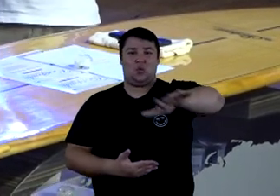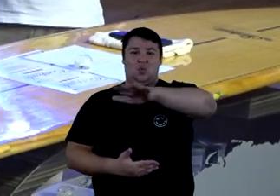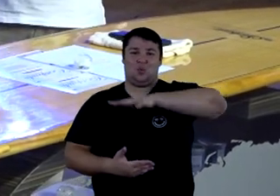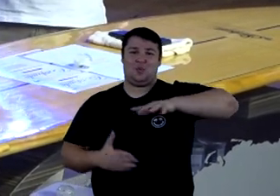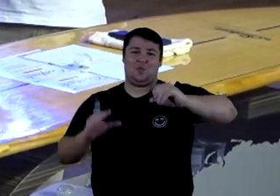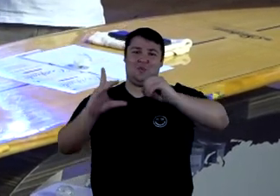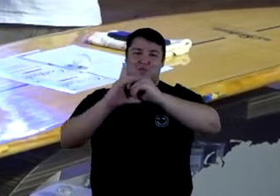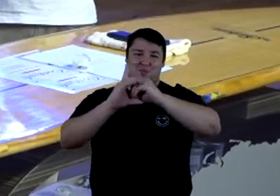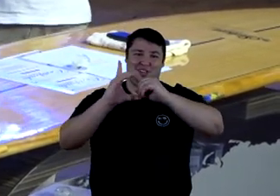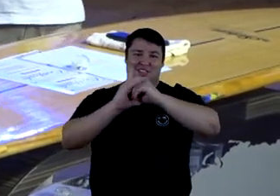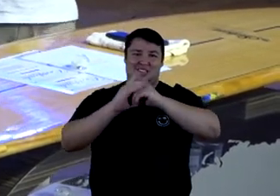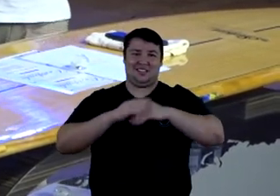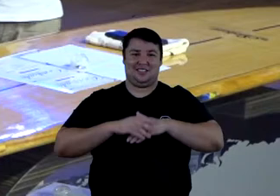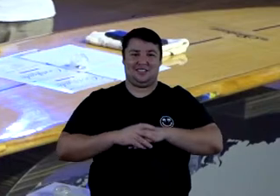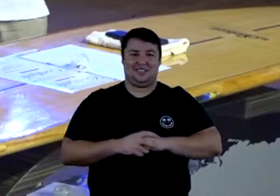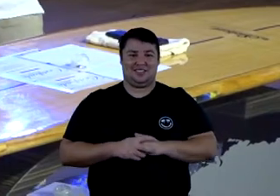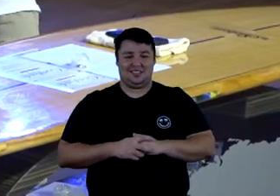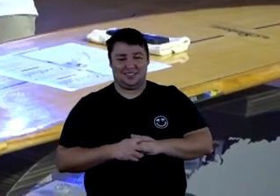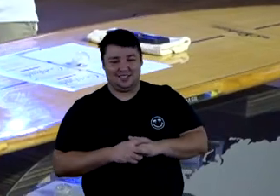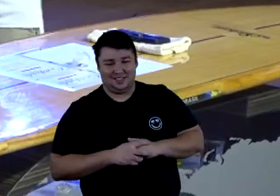e evangélica do Bola de Neve.